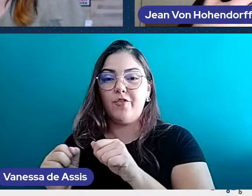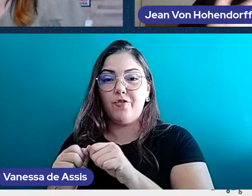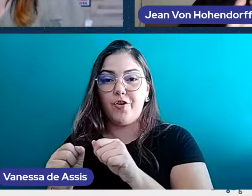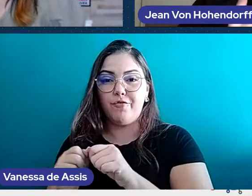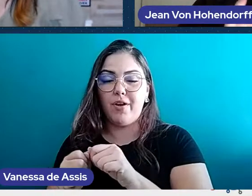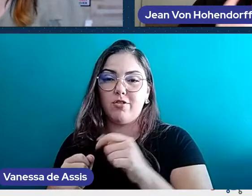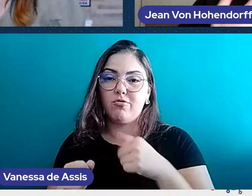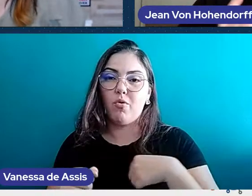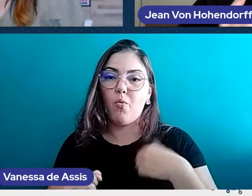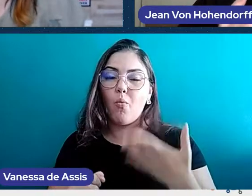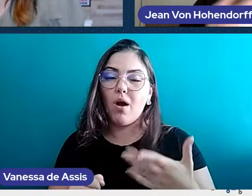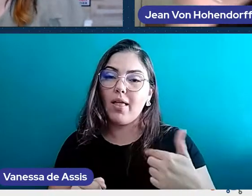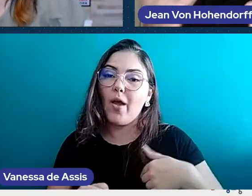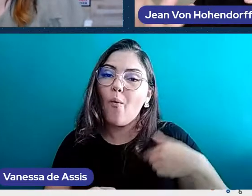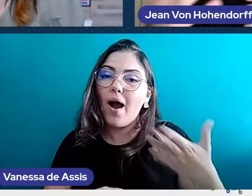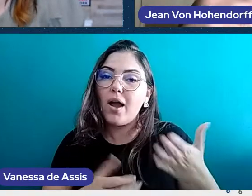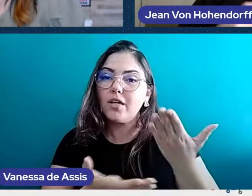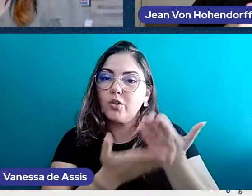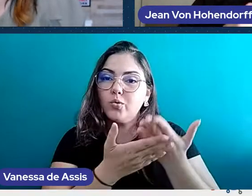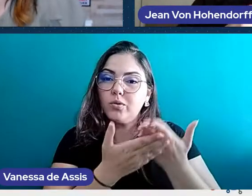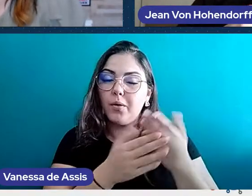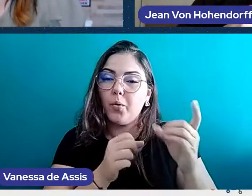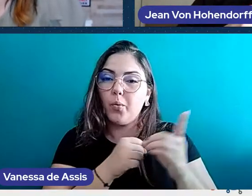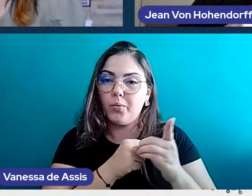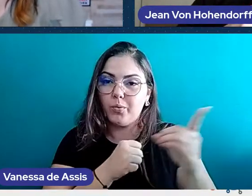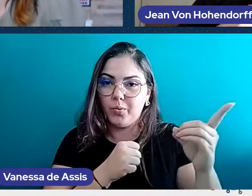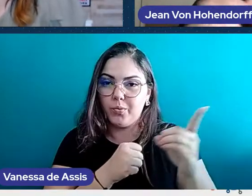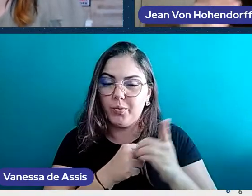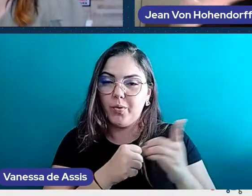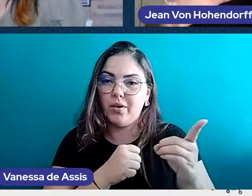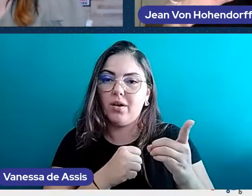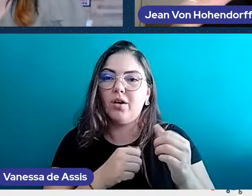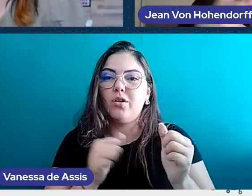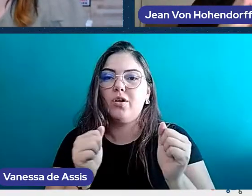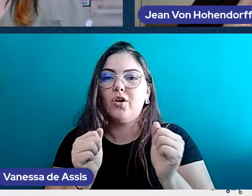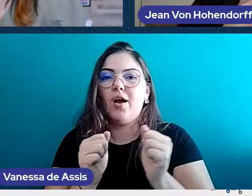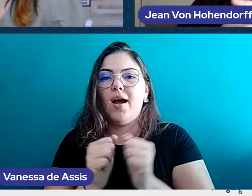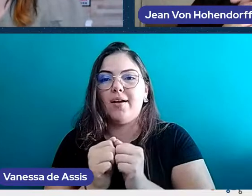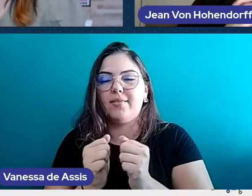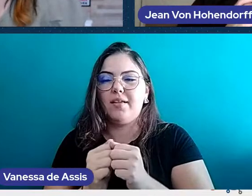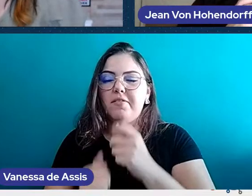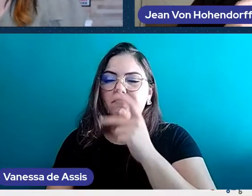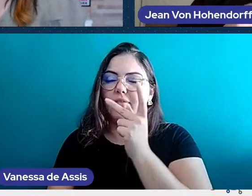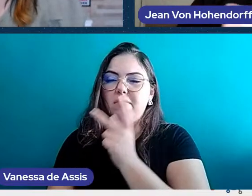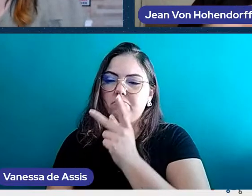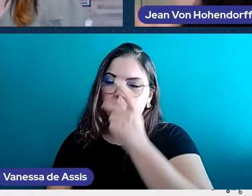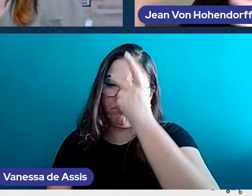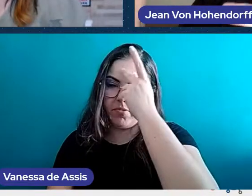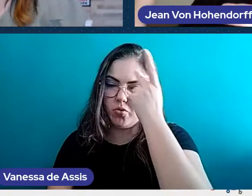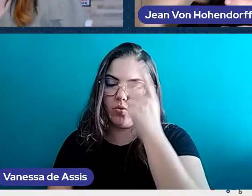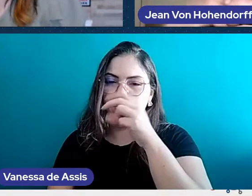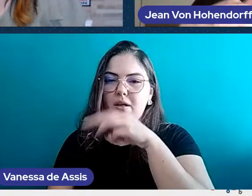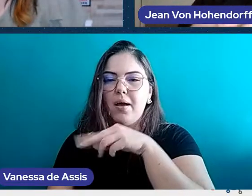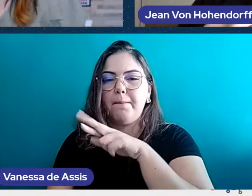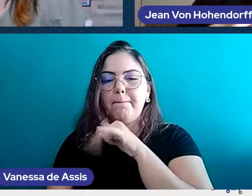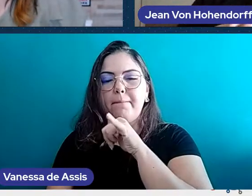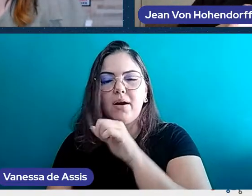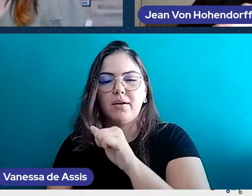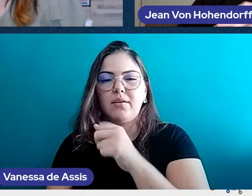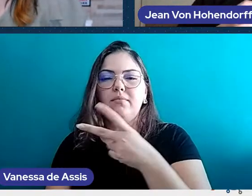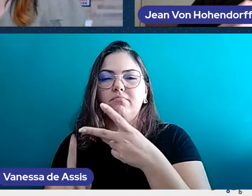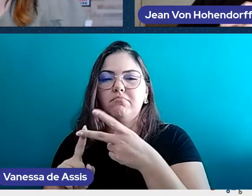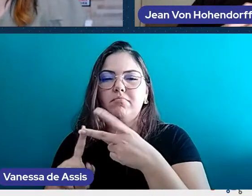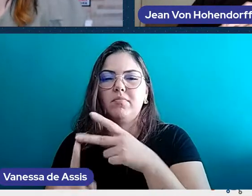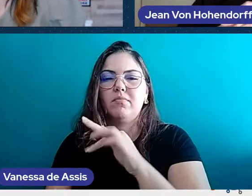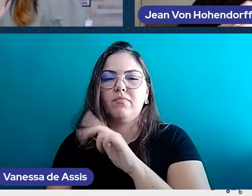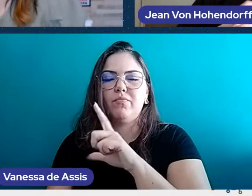numa oportunidade que a Silvia Coller e a Maria Clara me deram de ajudar a organizá-lo. E ele é fruto de uma disciplina